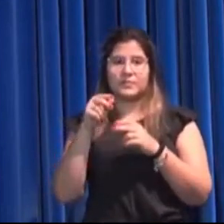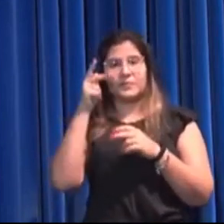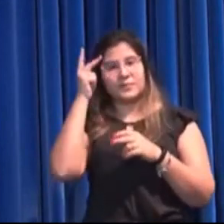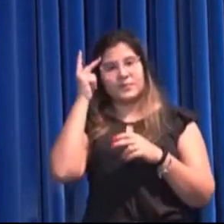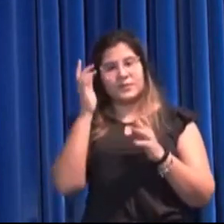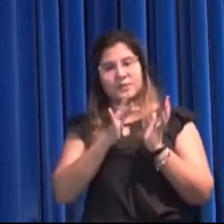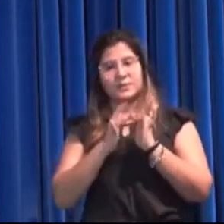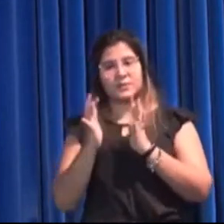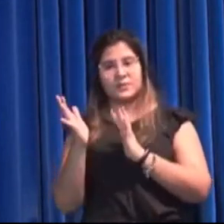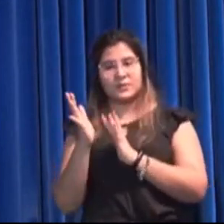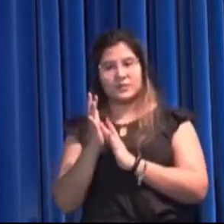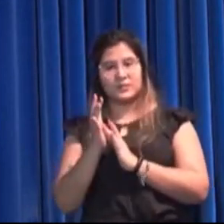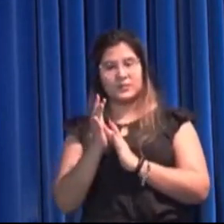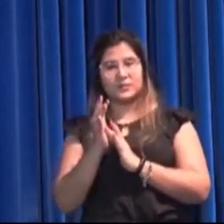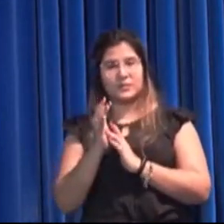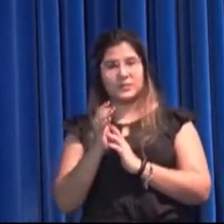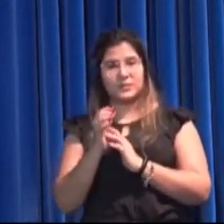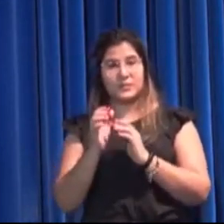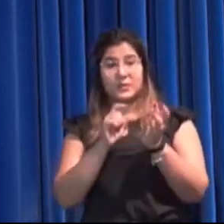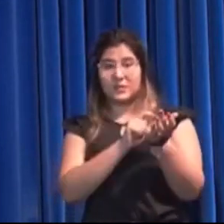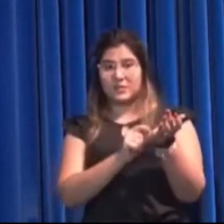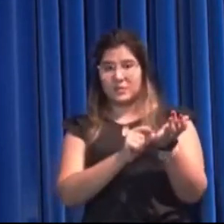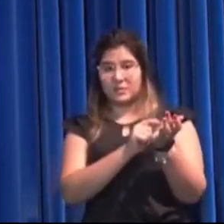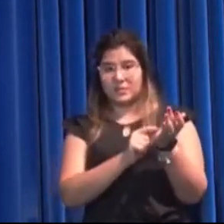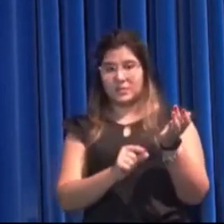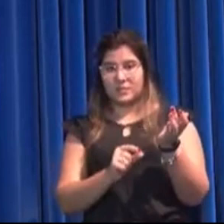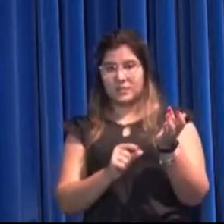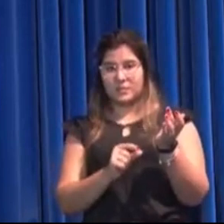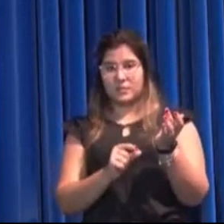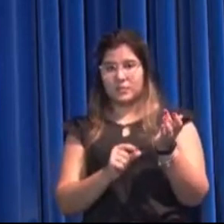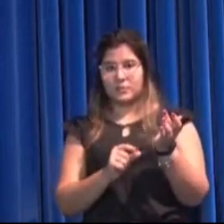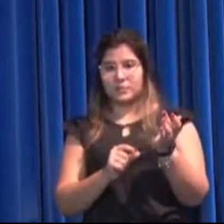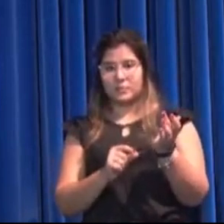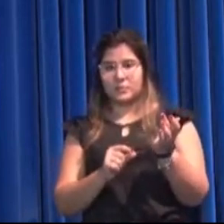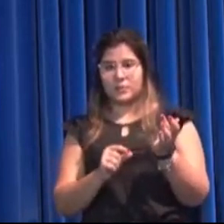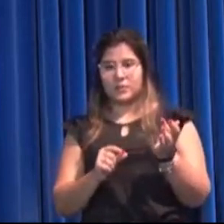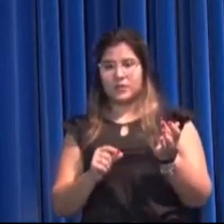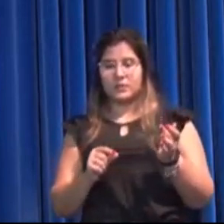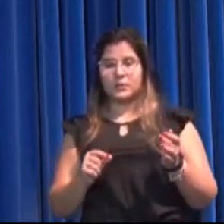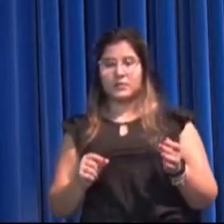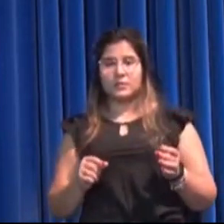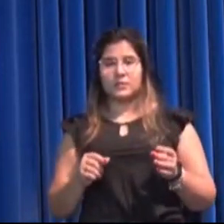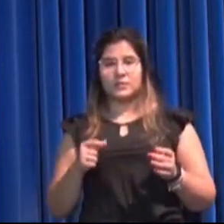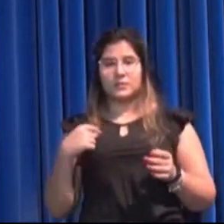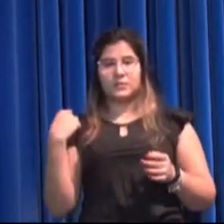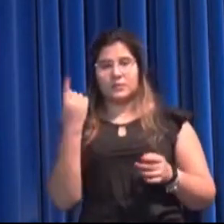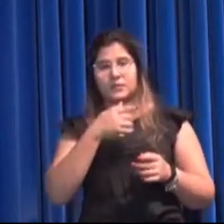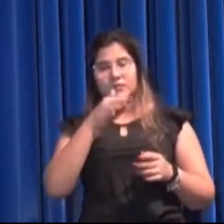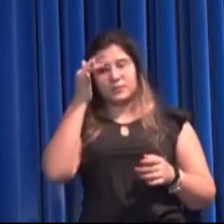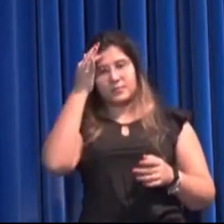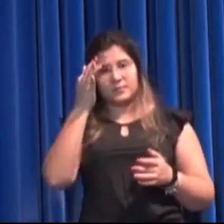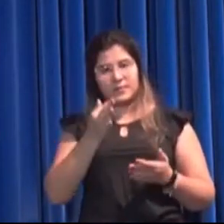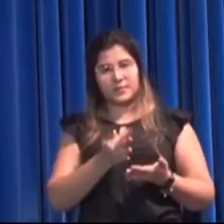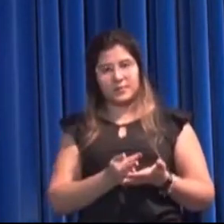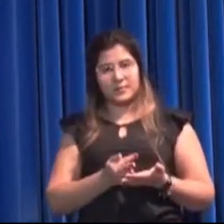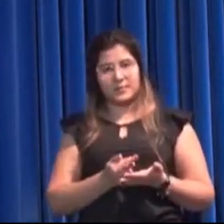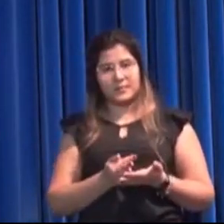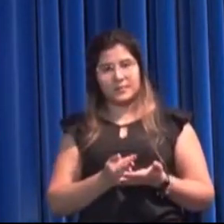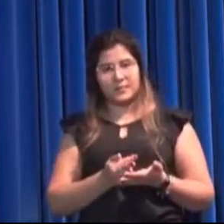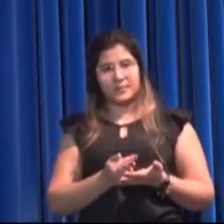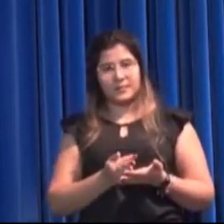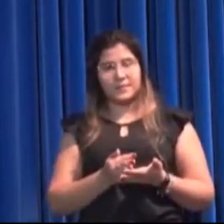Jesus, autor e consumador da nossa fé, olhando firmemente para Jesus.